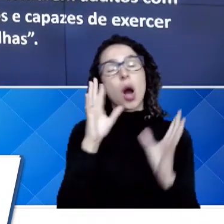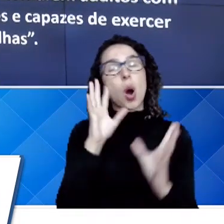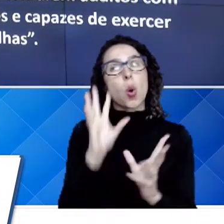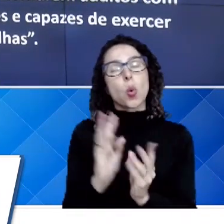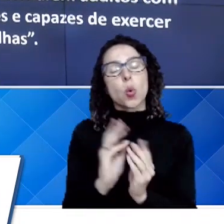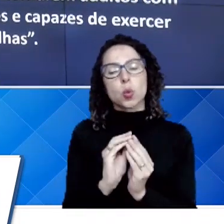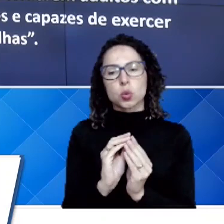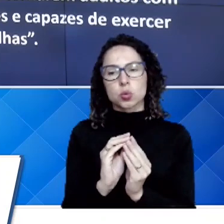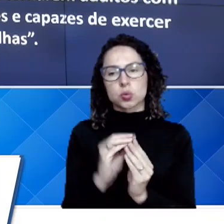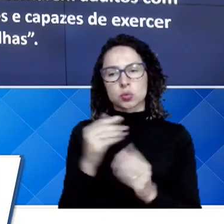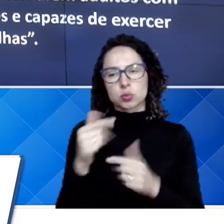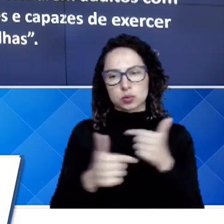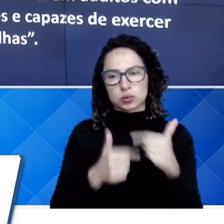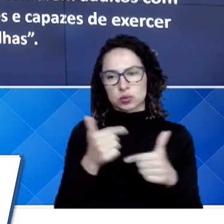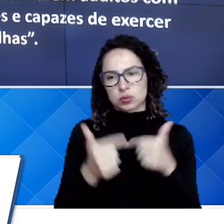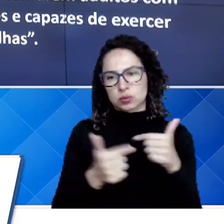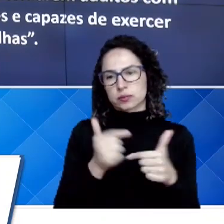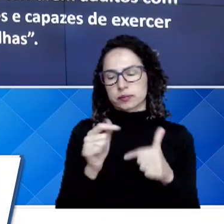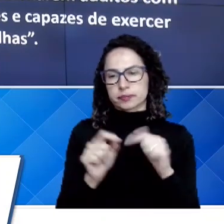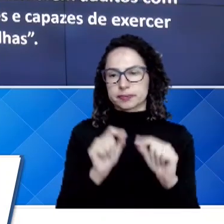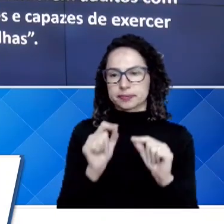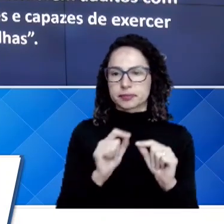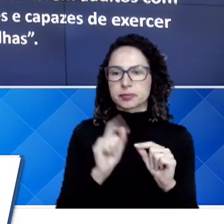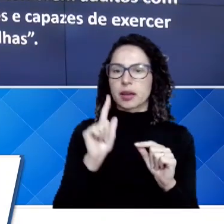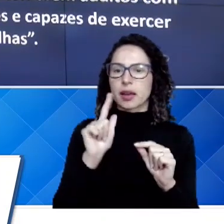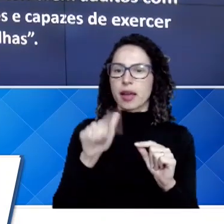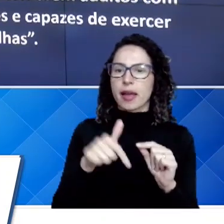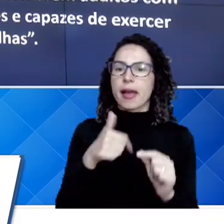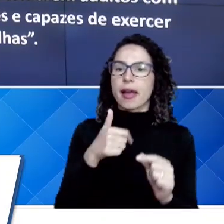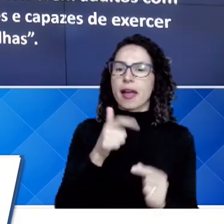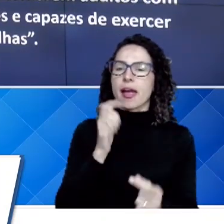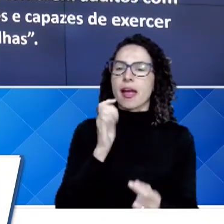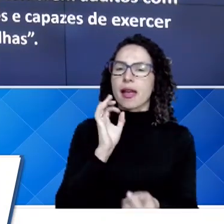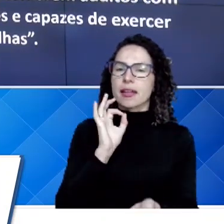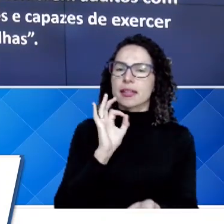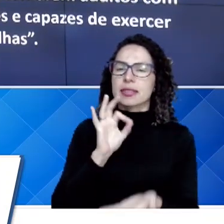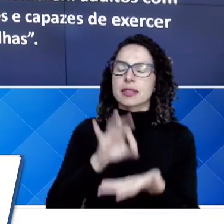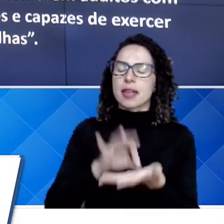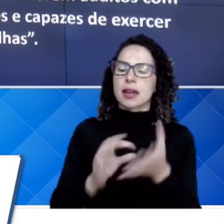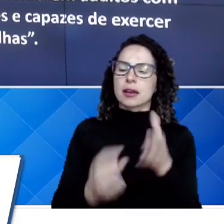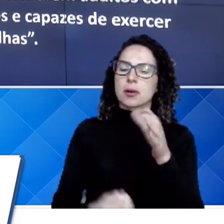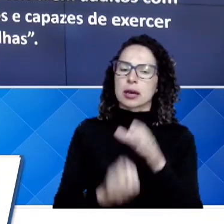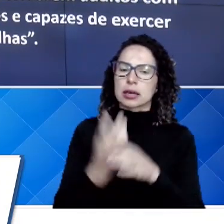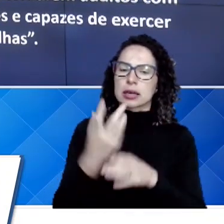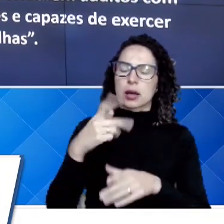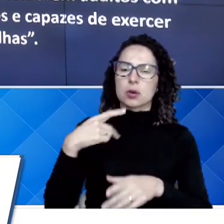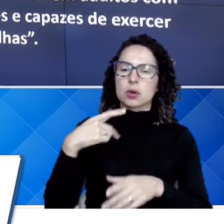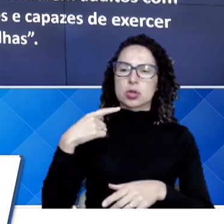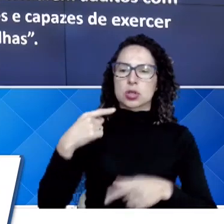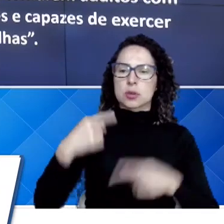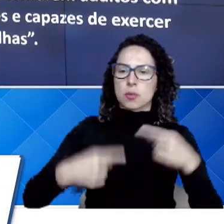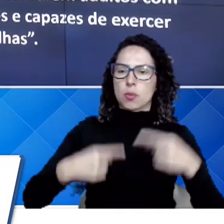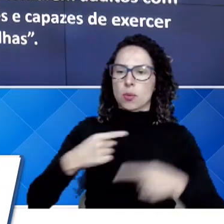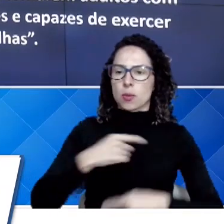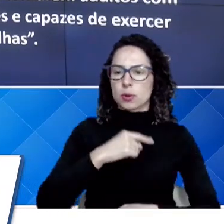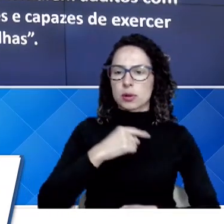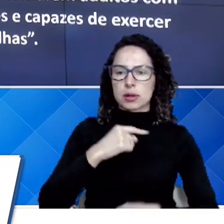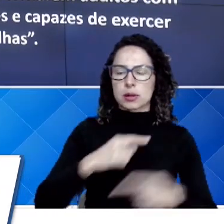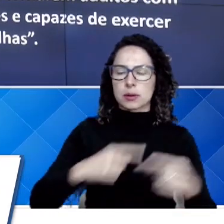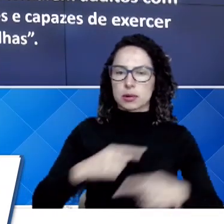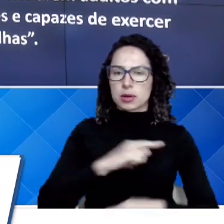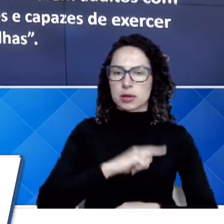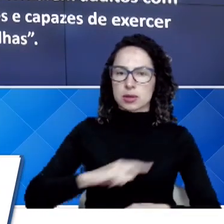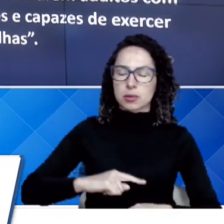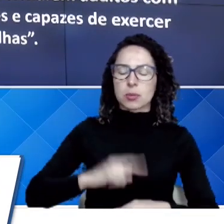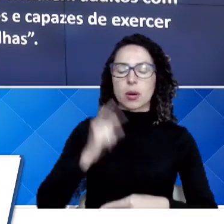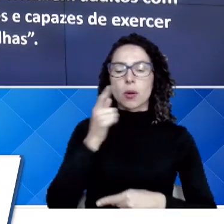nosso trabalho, que é a efetivação da implantação de políticas públicas resulta na promoção de cidadania,